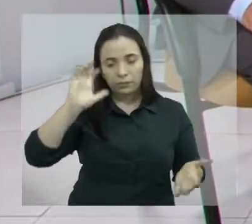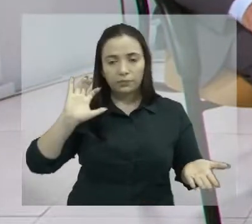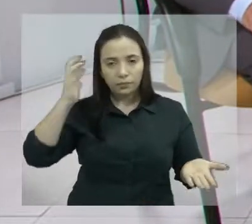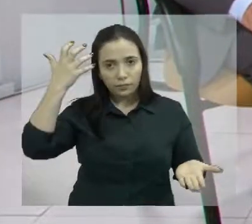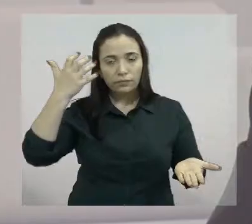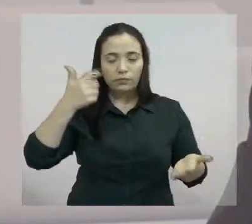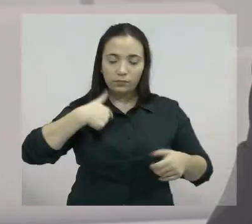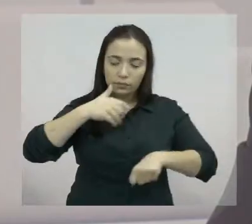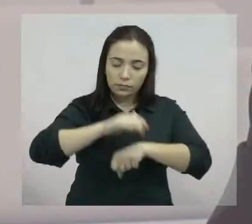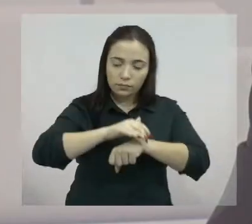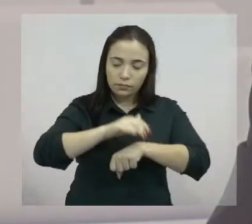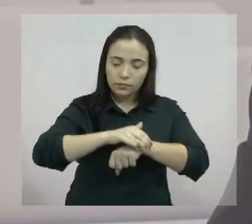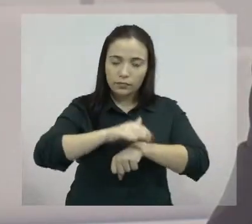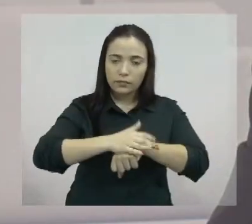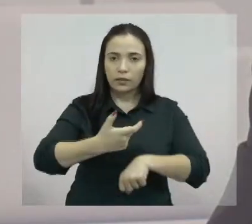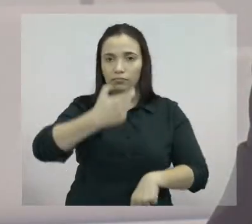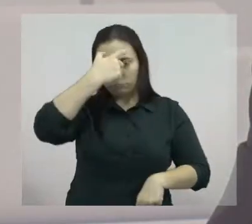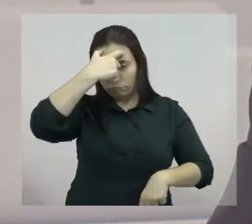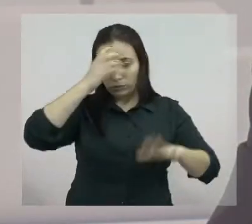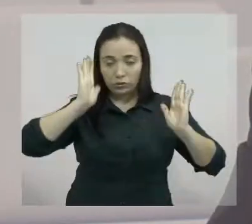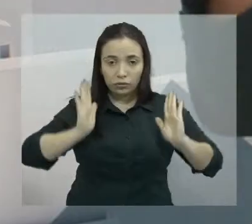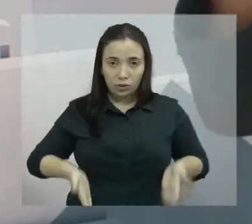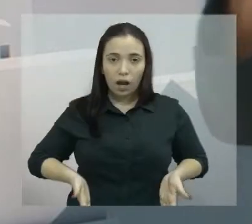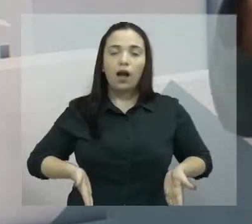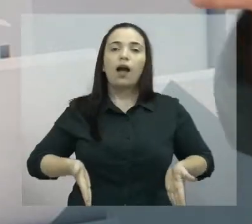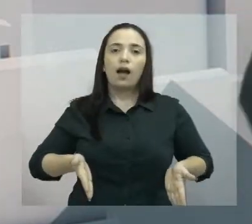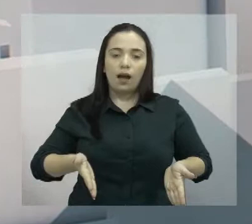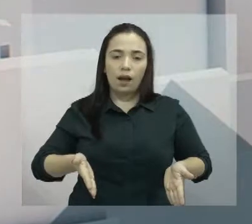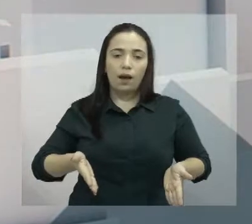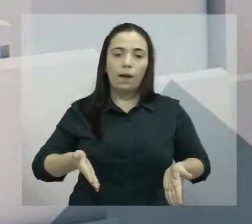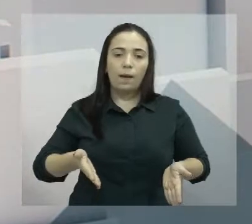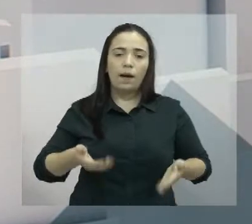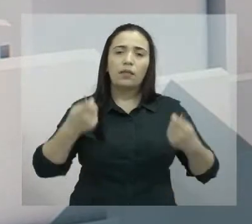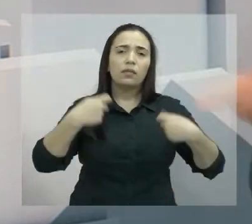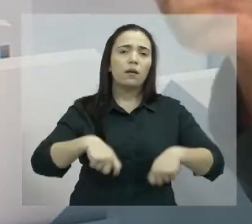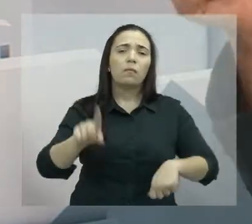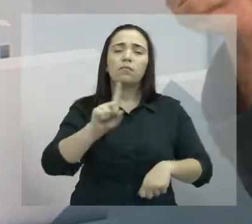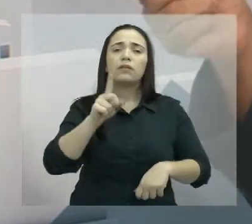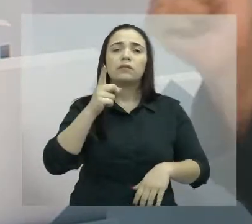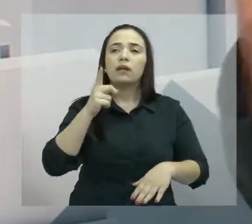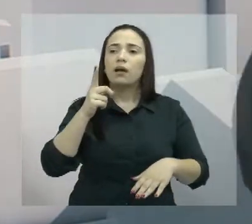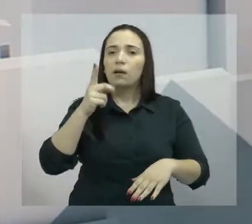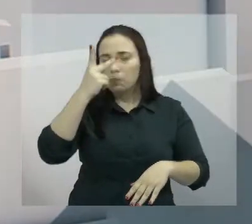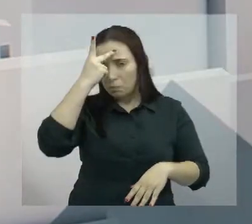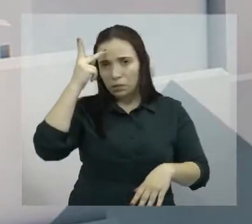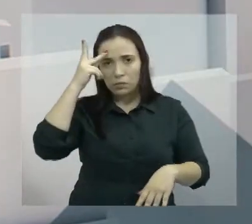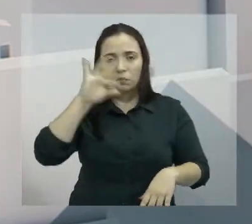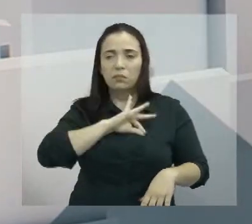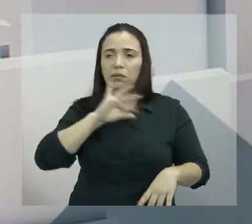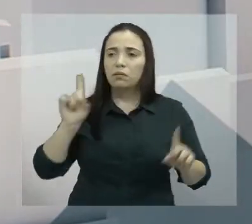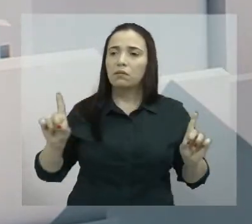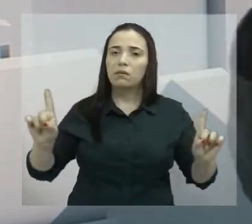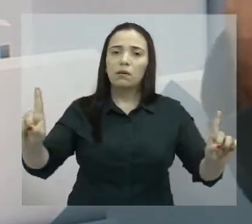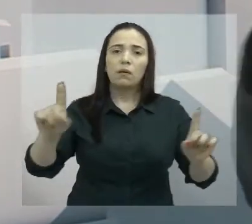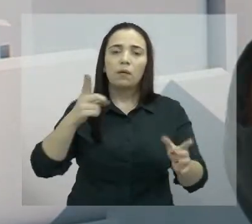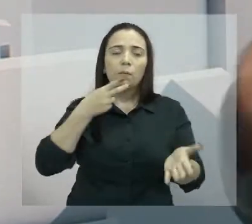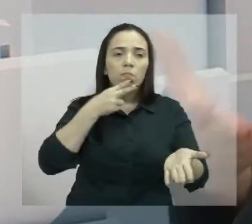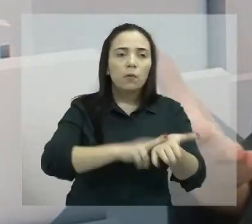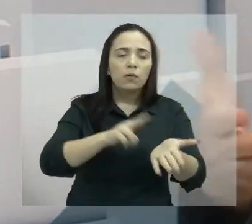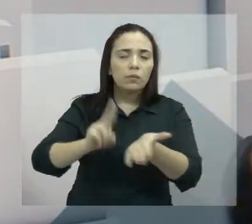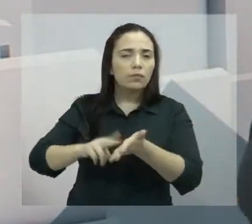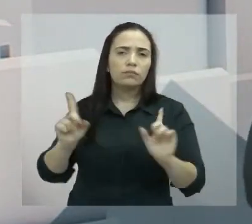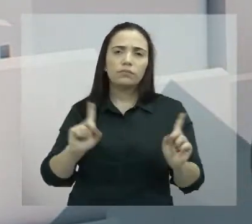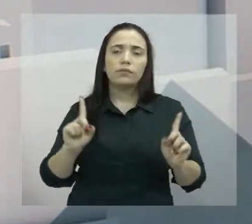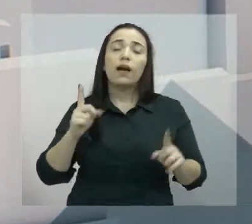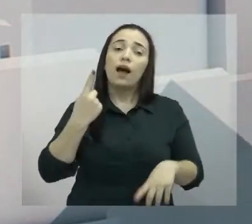partir de cada um de nós, né? Pode se colocar, né, um fiscal de trânsito em cada esquina, mas se não houver a consciência por parte de nós